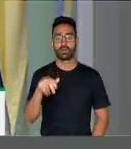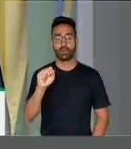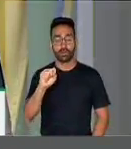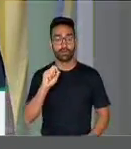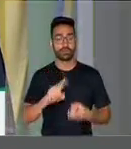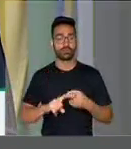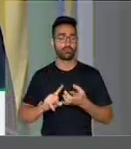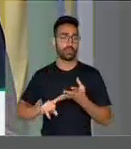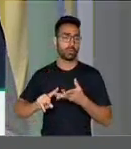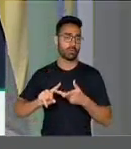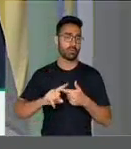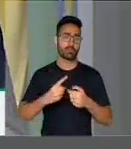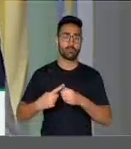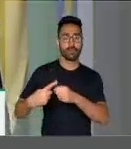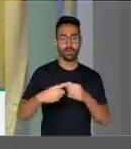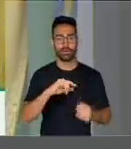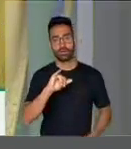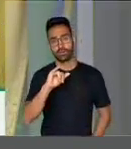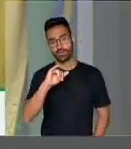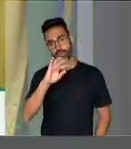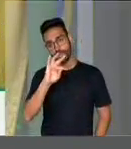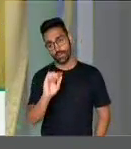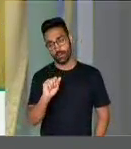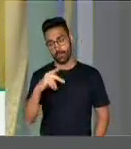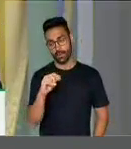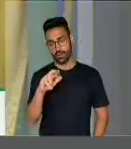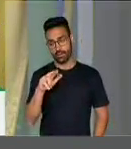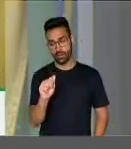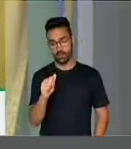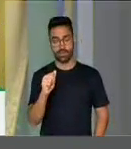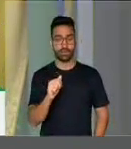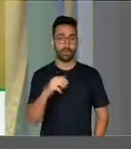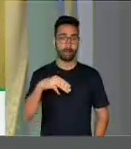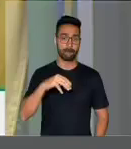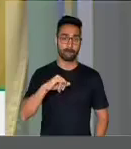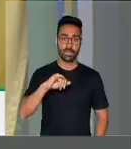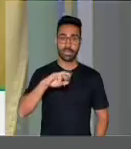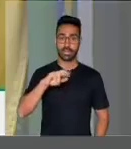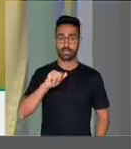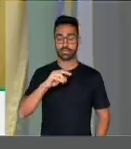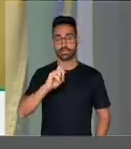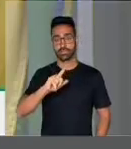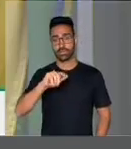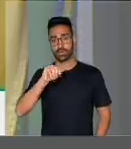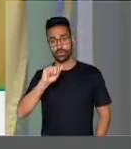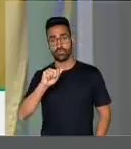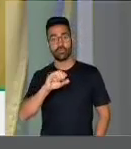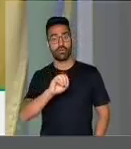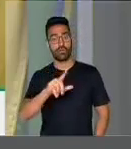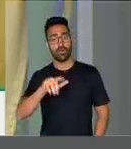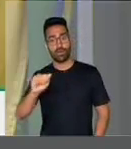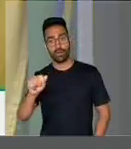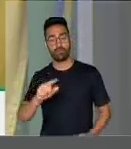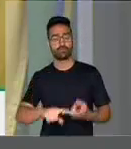Procópio, de Tamarana, de Porecatu, de Miracelva, Prado Ferreira,